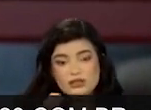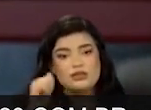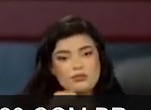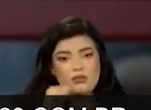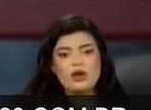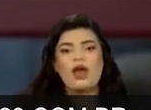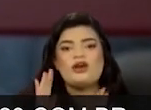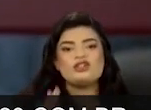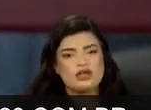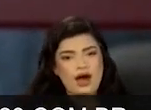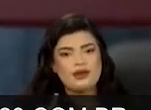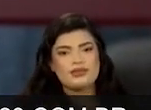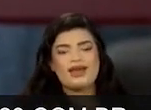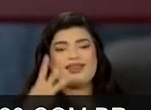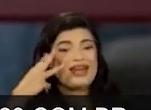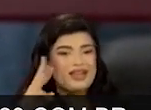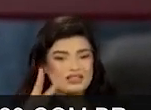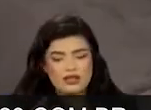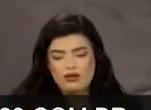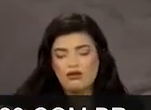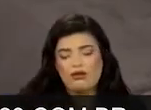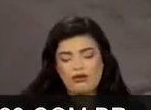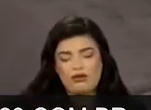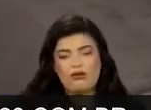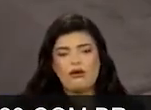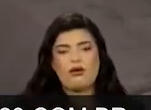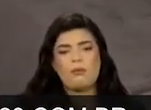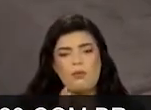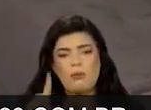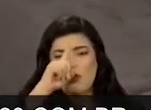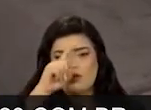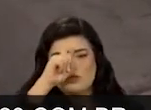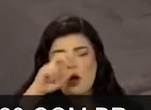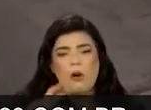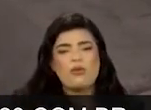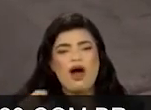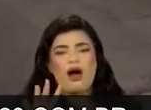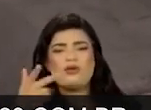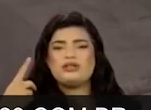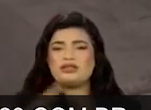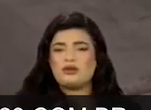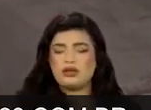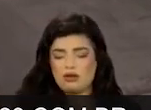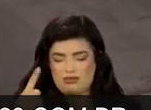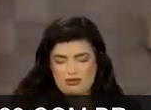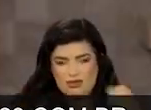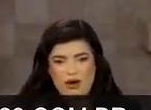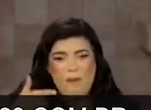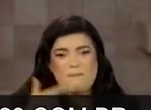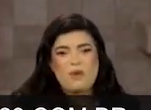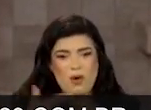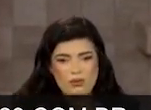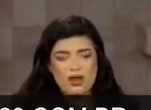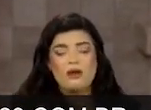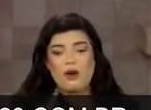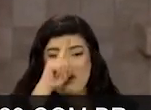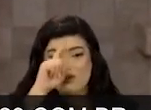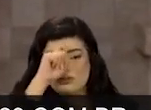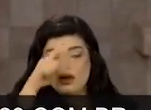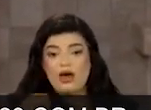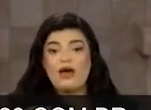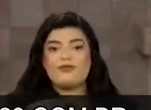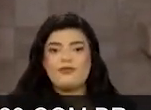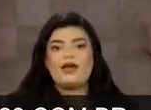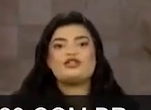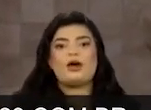idade, Marina passou 3 dias em coma. Tudo por causa de uma complicação metabólica. Ela foi diagnosticada com